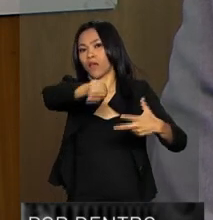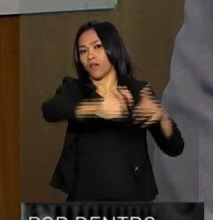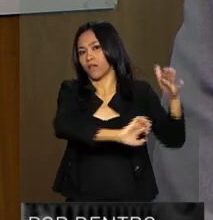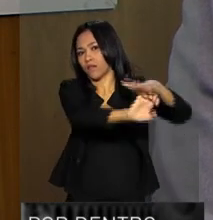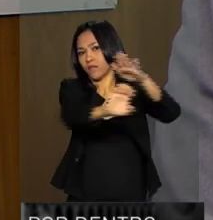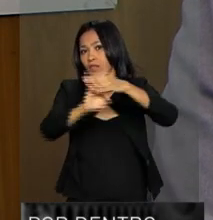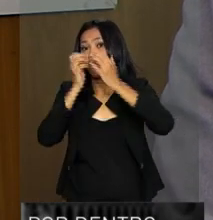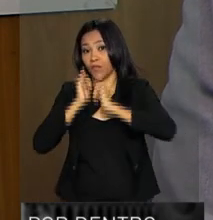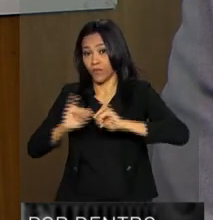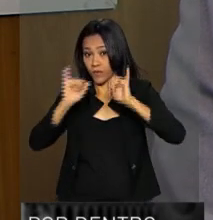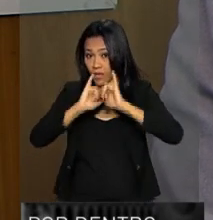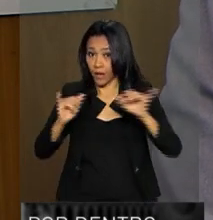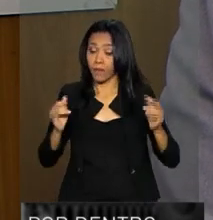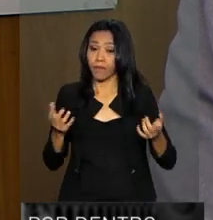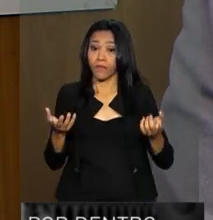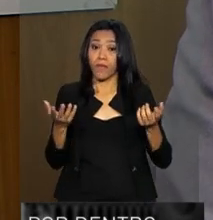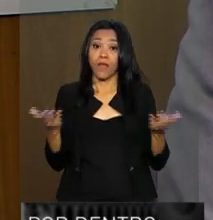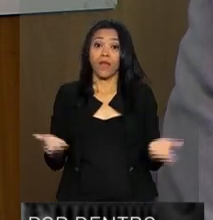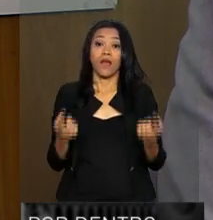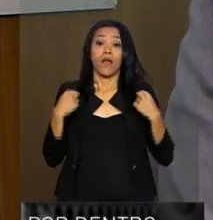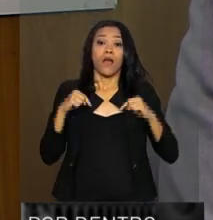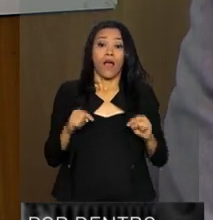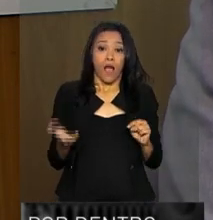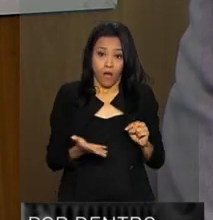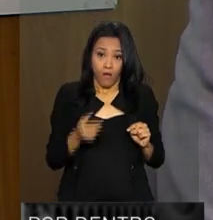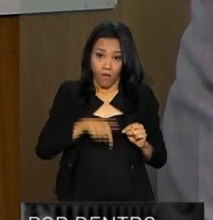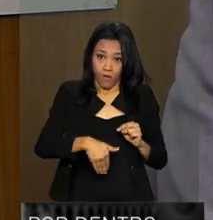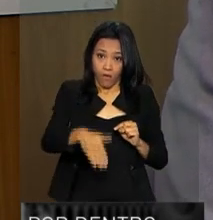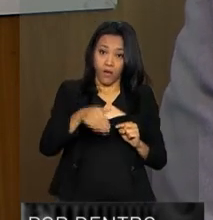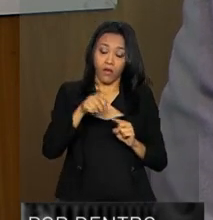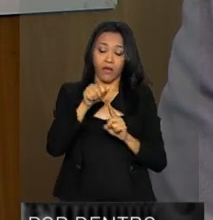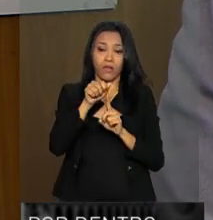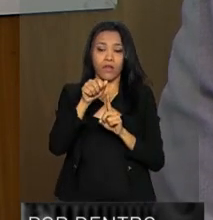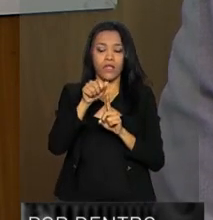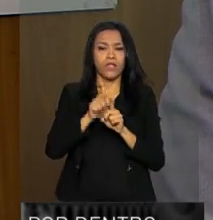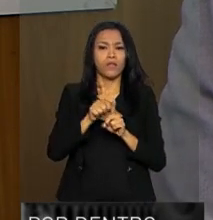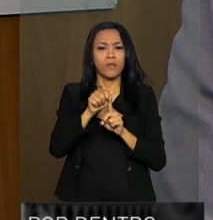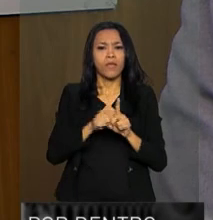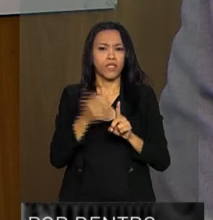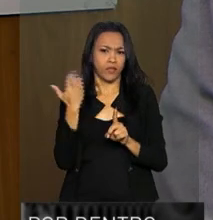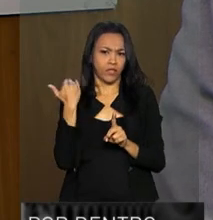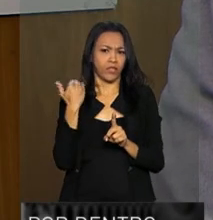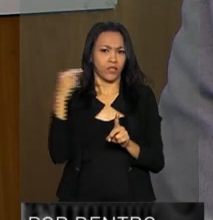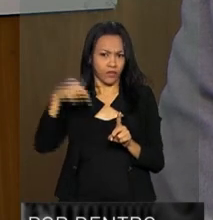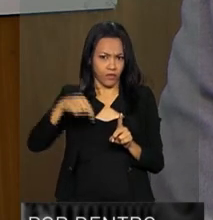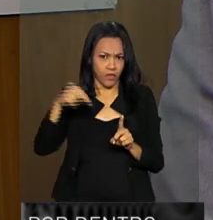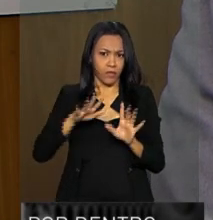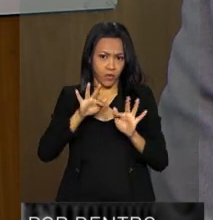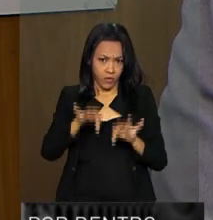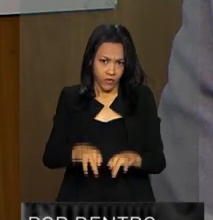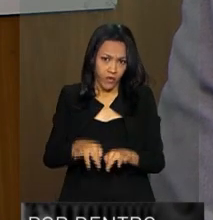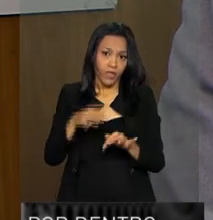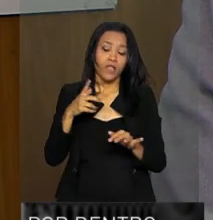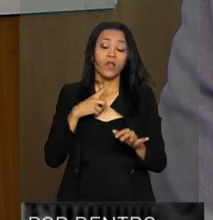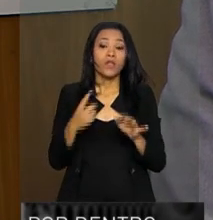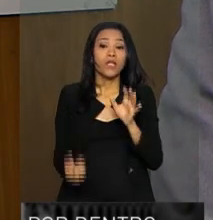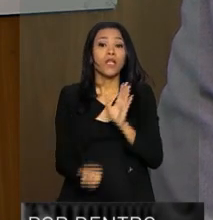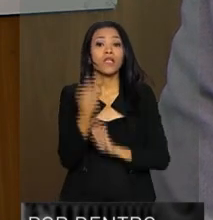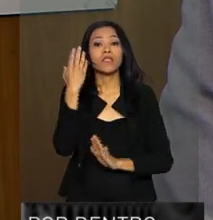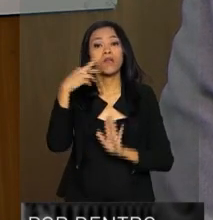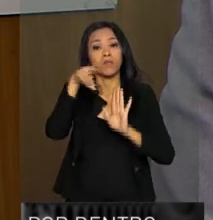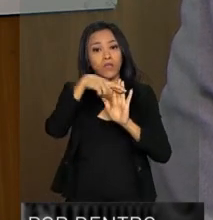final de novembro uma nova instrução normativa que é uma instrução normativa que desburocratiza o processo que